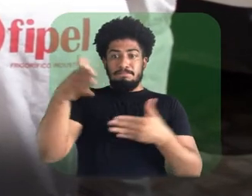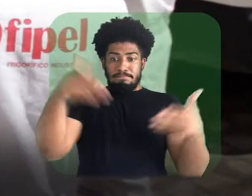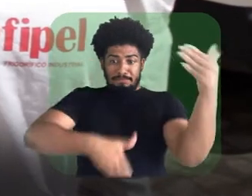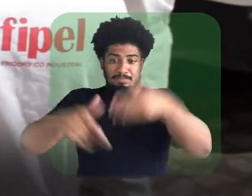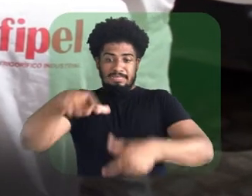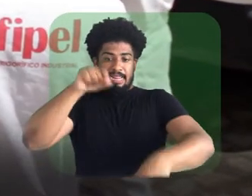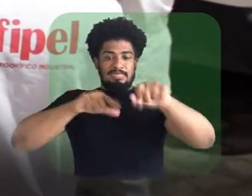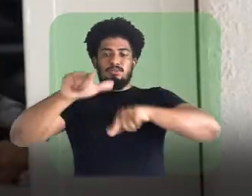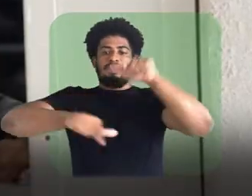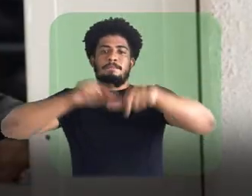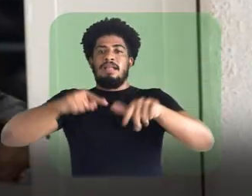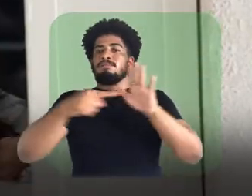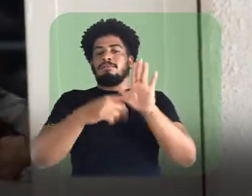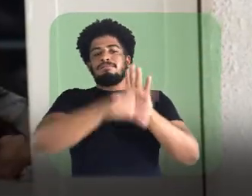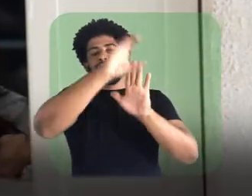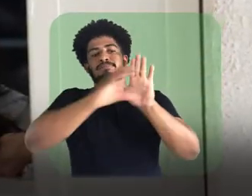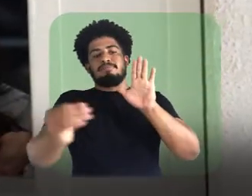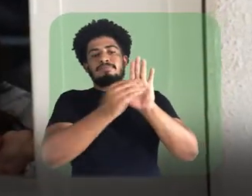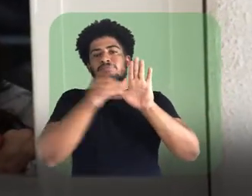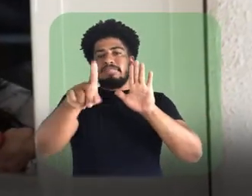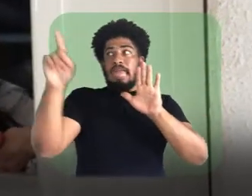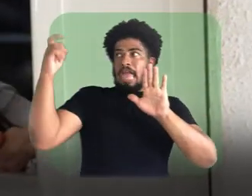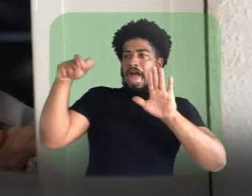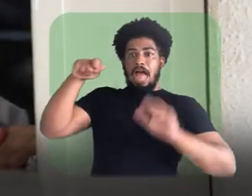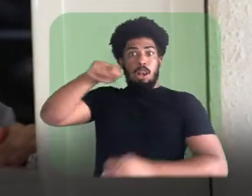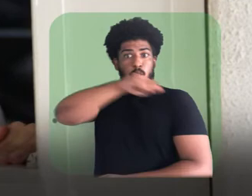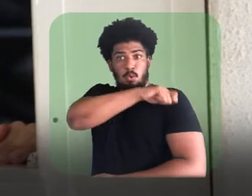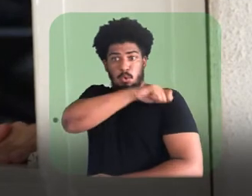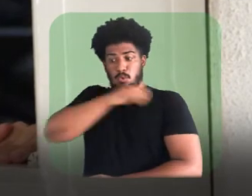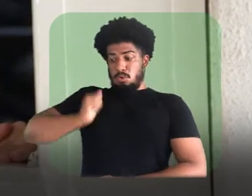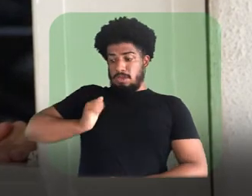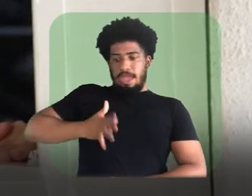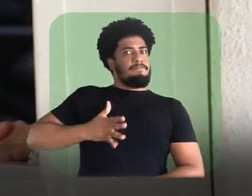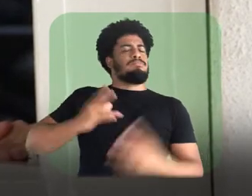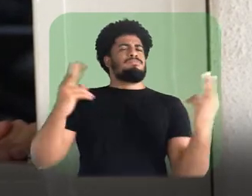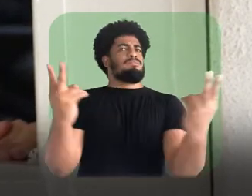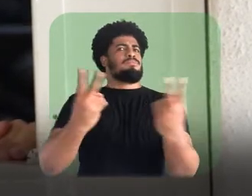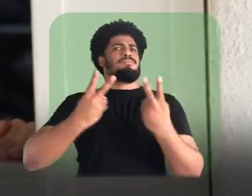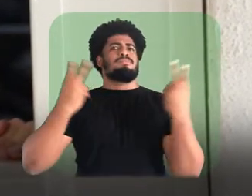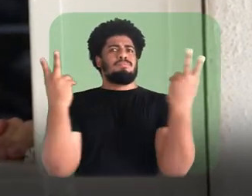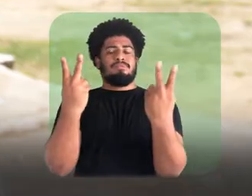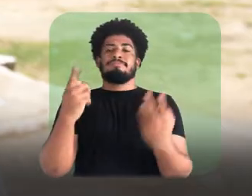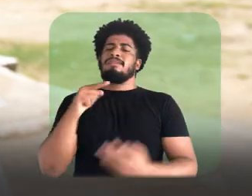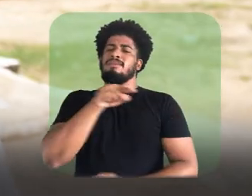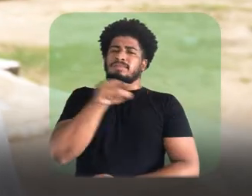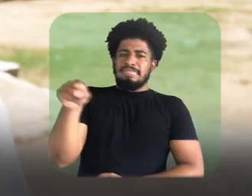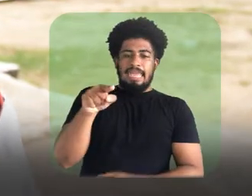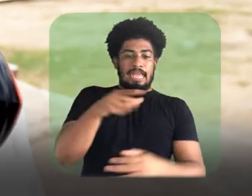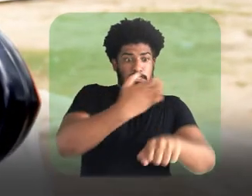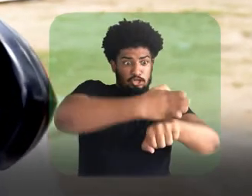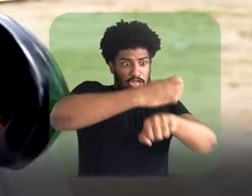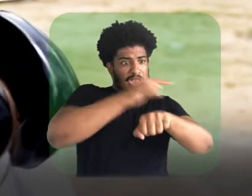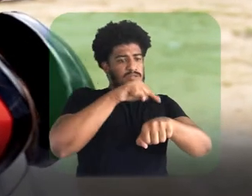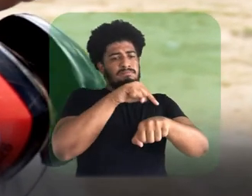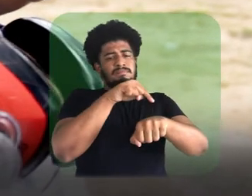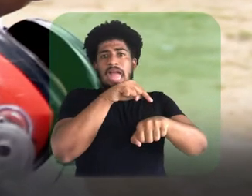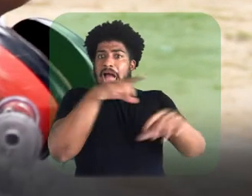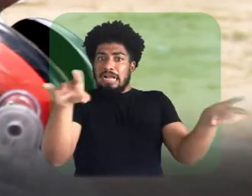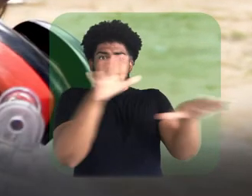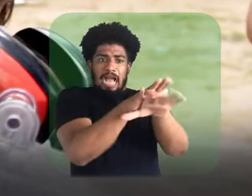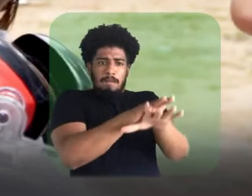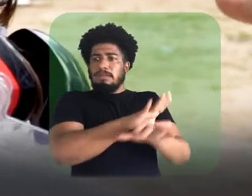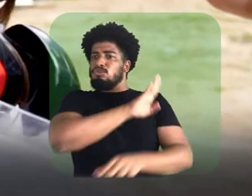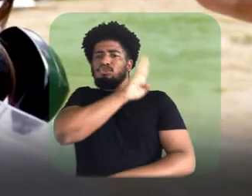você participa de uma seleção, que você tem lá no seu currículo, você é estudante, foi estudante do IEF, tem um peso bem maior. E você sair do